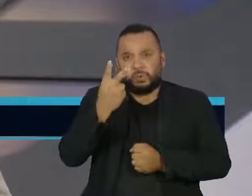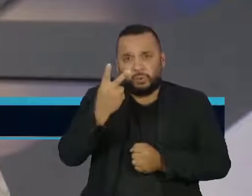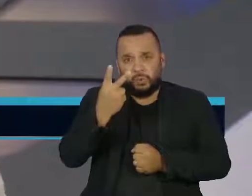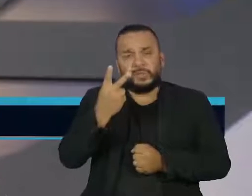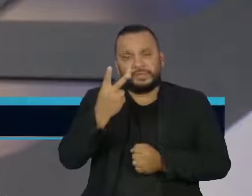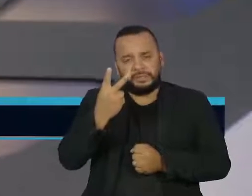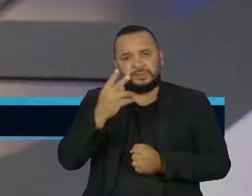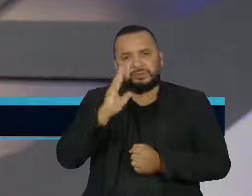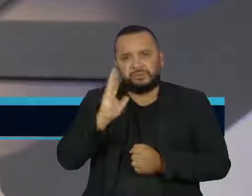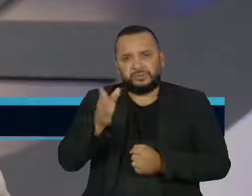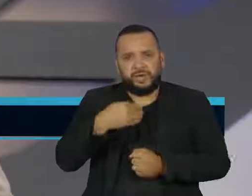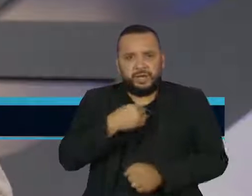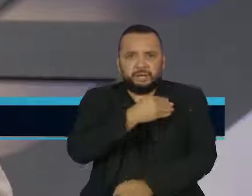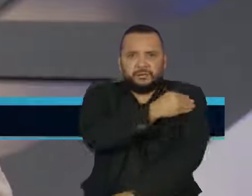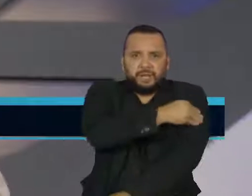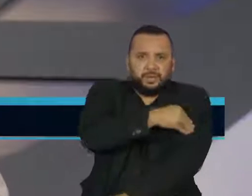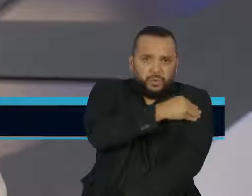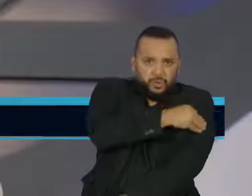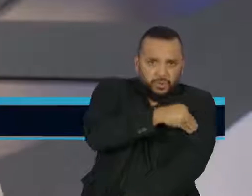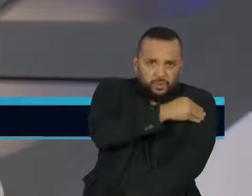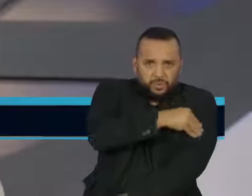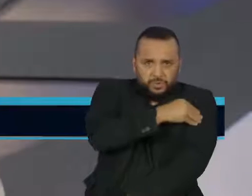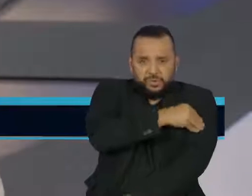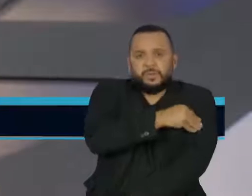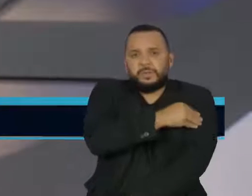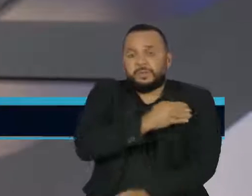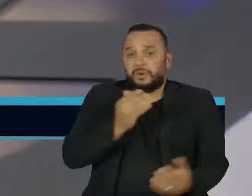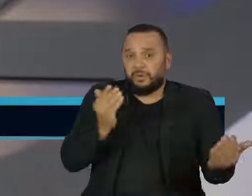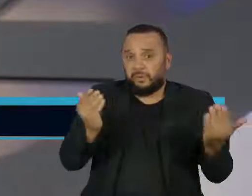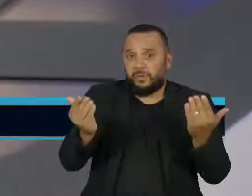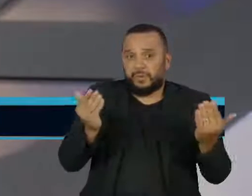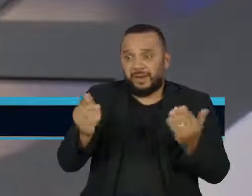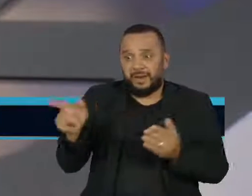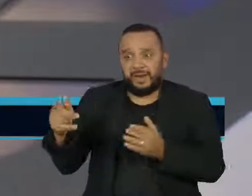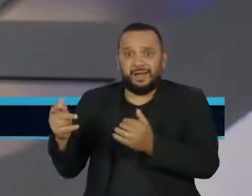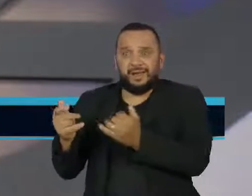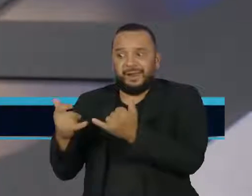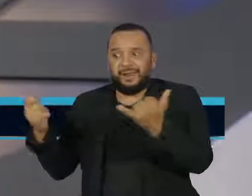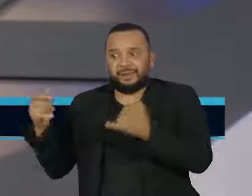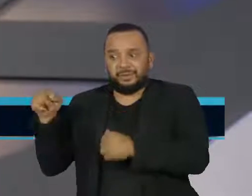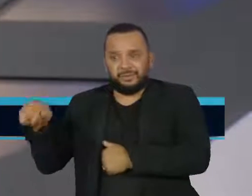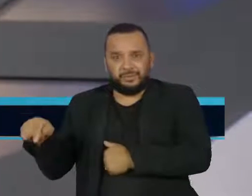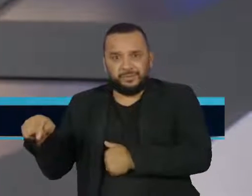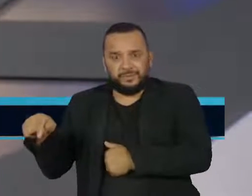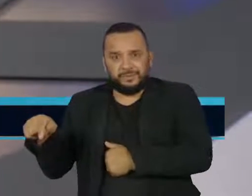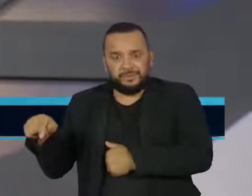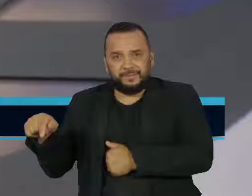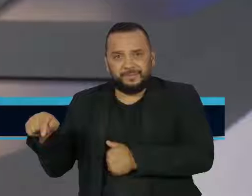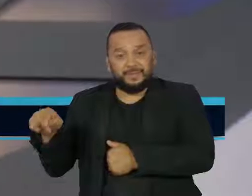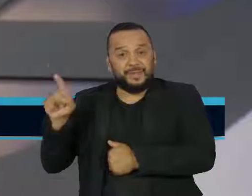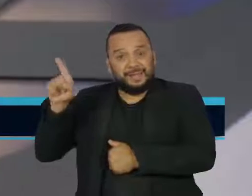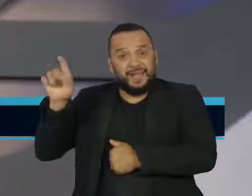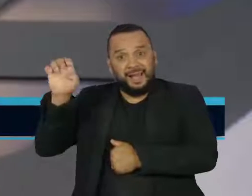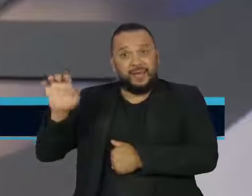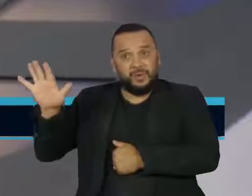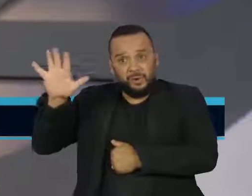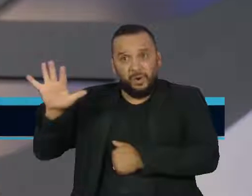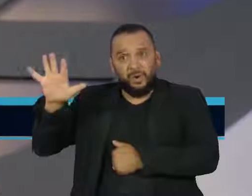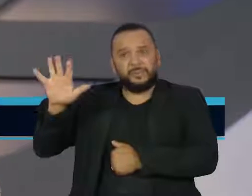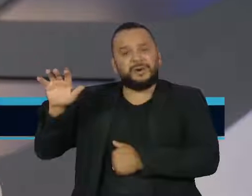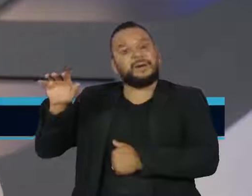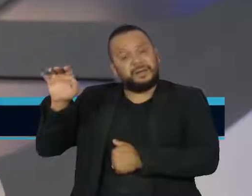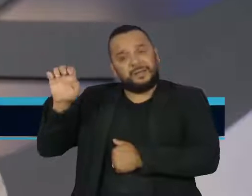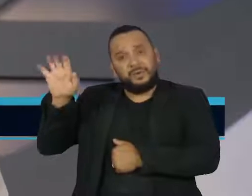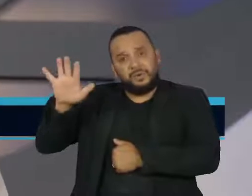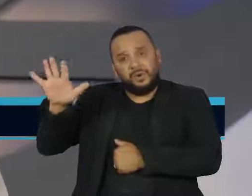carro híbrido movimentado por etanol e comparar ele com o carro elétrico lá na Europa, que carrega na